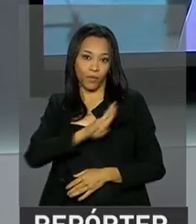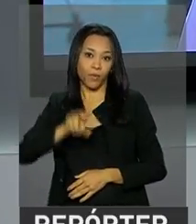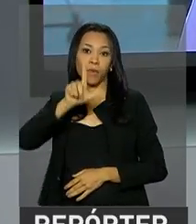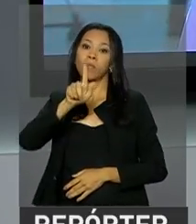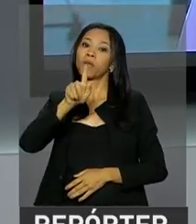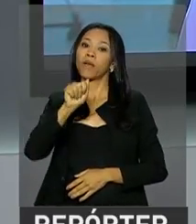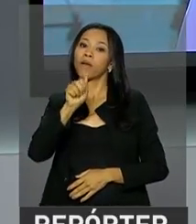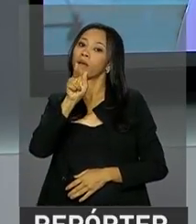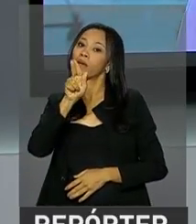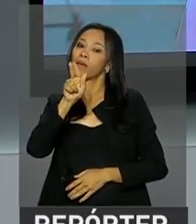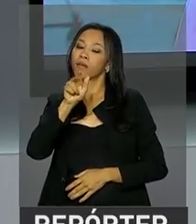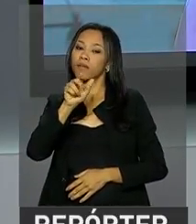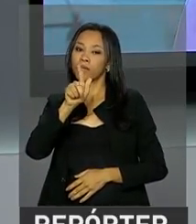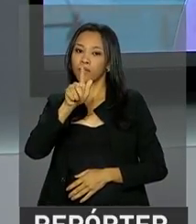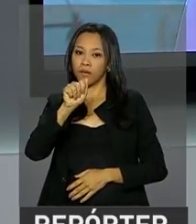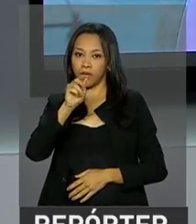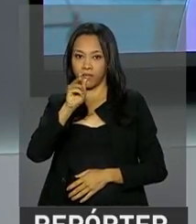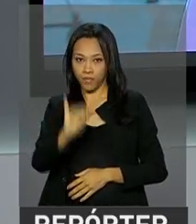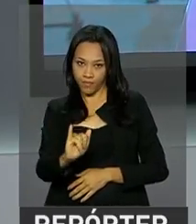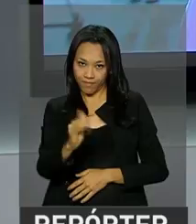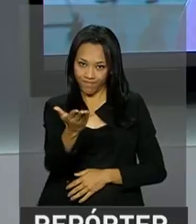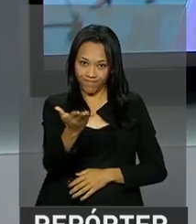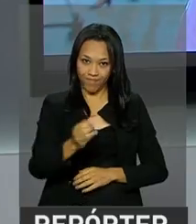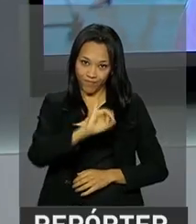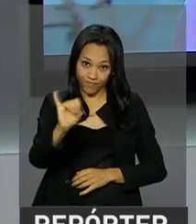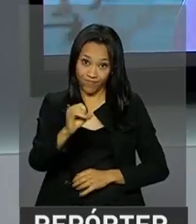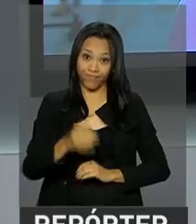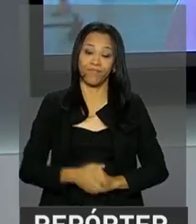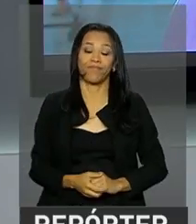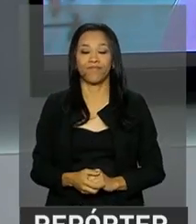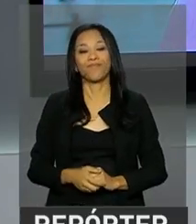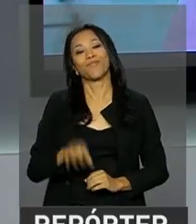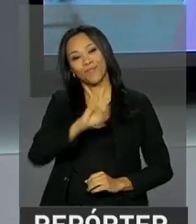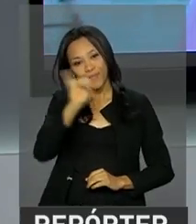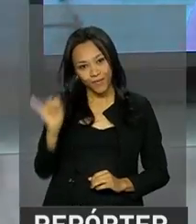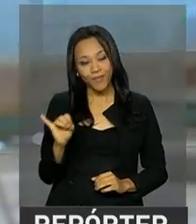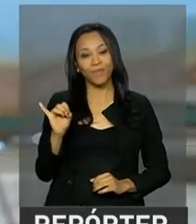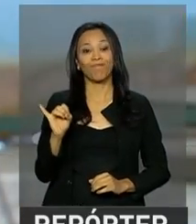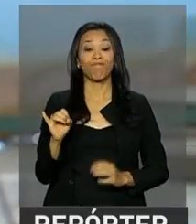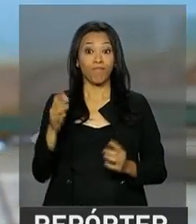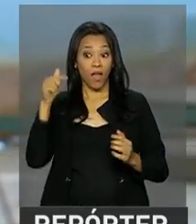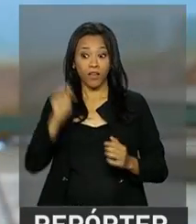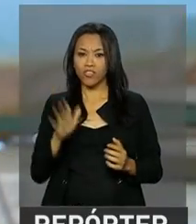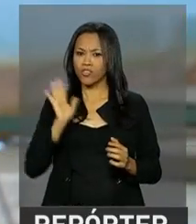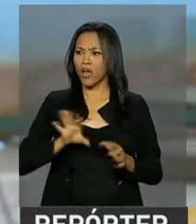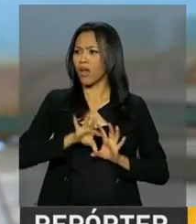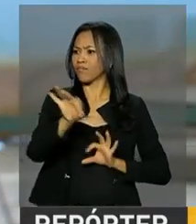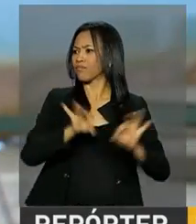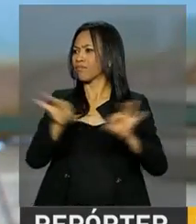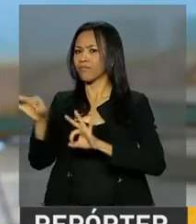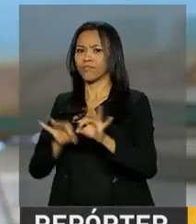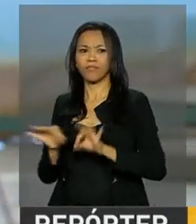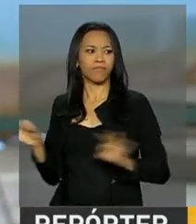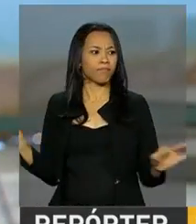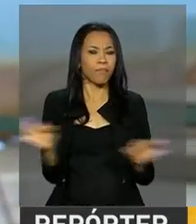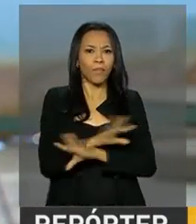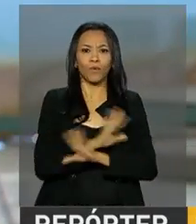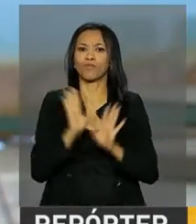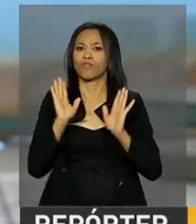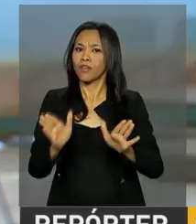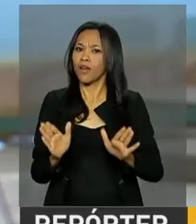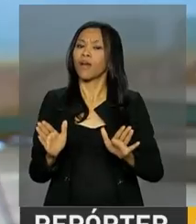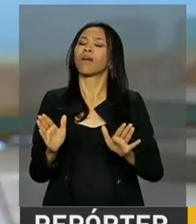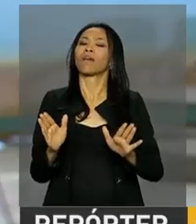lá no local do evento. Oi, Gabriela. Oi, Leandro. Olha, aqui já está tudo preparado para o lançamento.